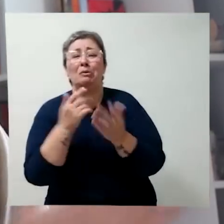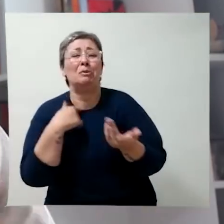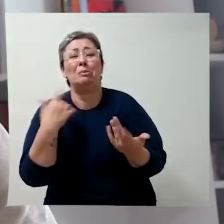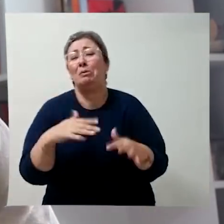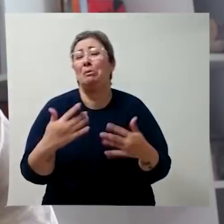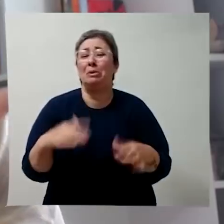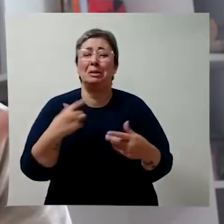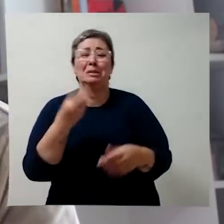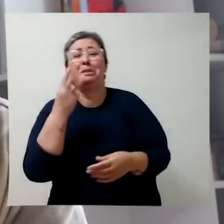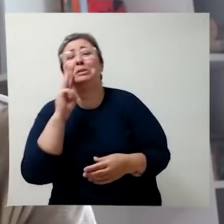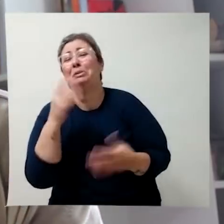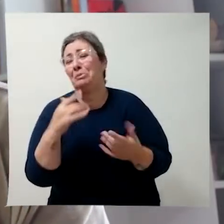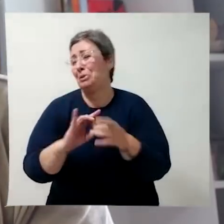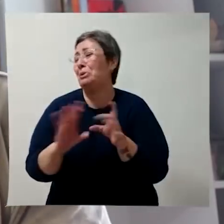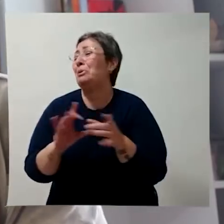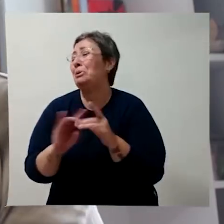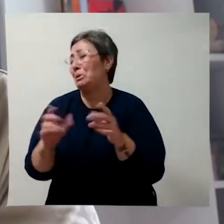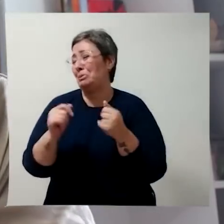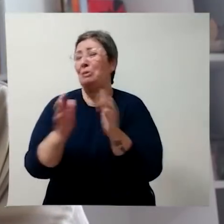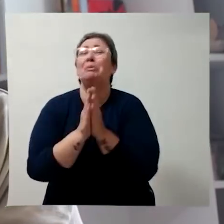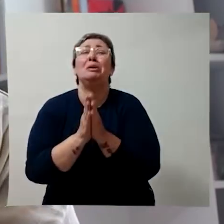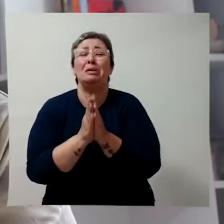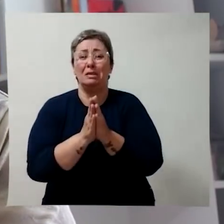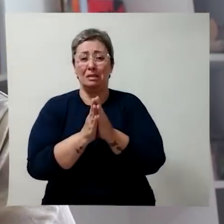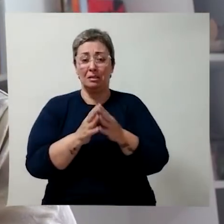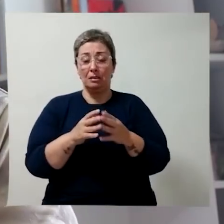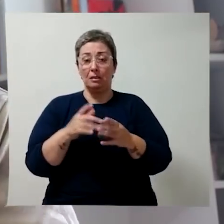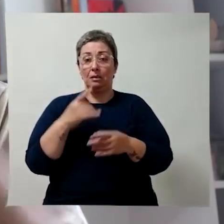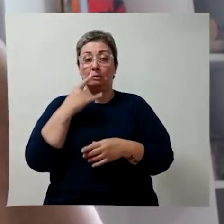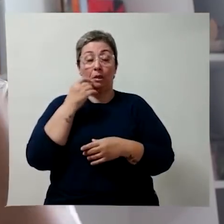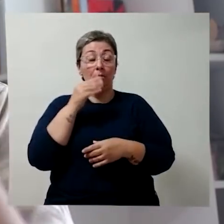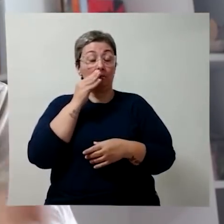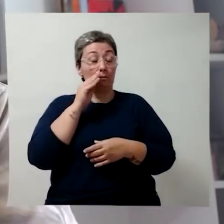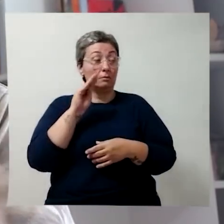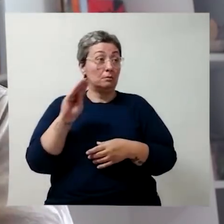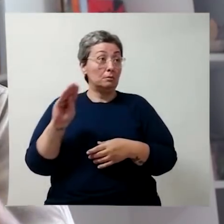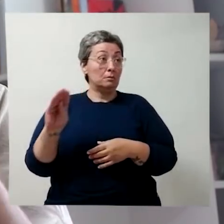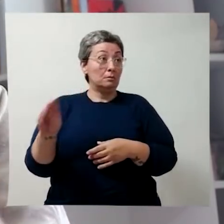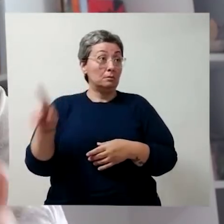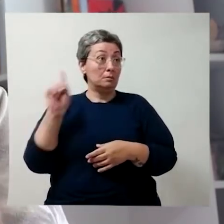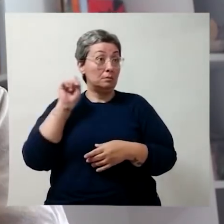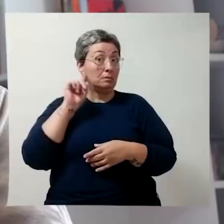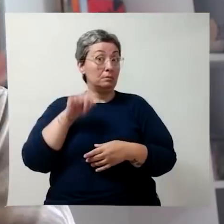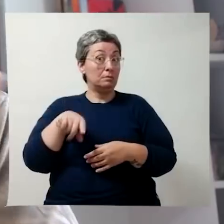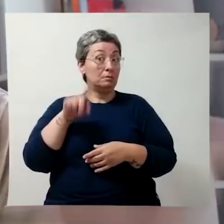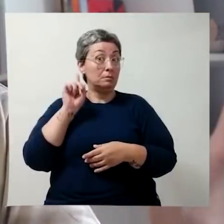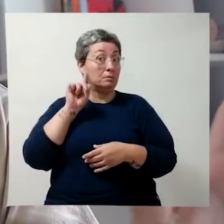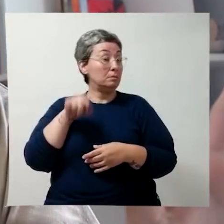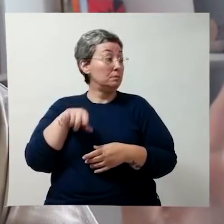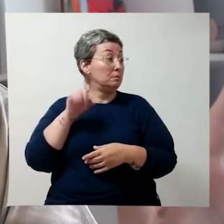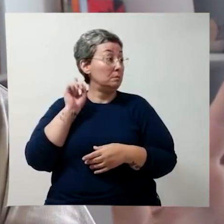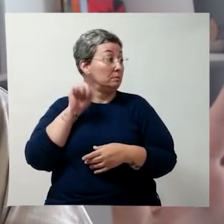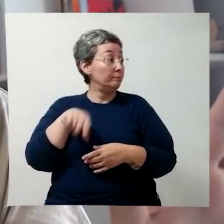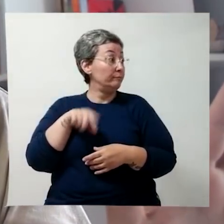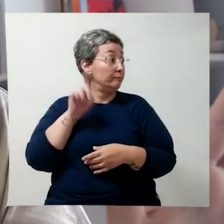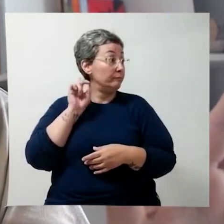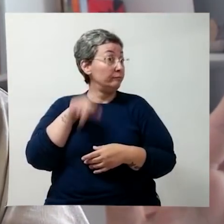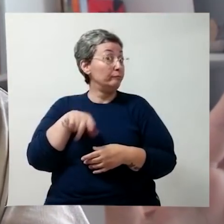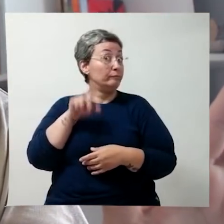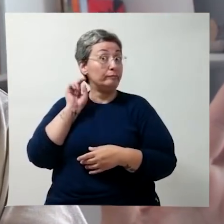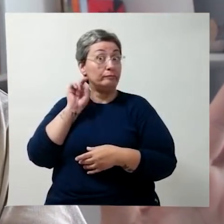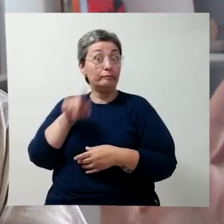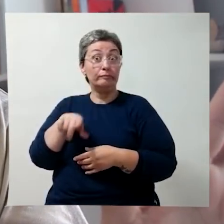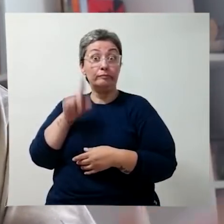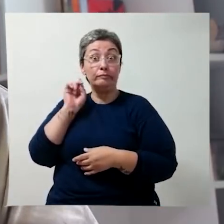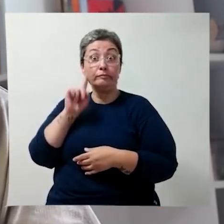pai, eu só aguentou 3, pai, por favor, solta ele, pai, por favor, por favor. E o pai, fingia que nem estava ouvindo